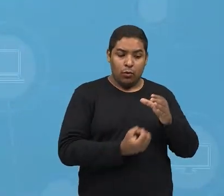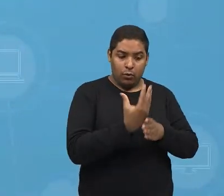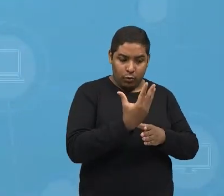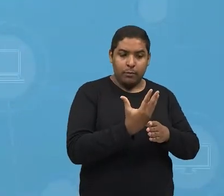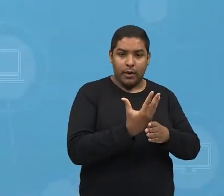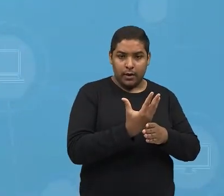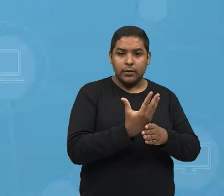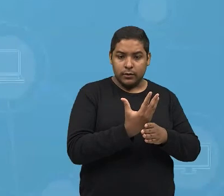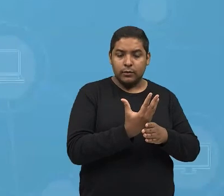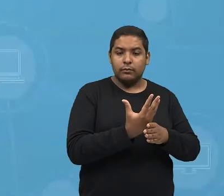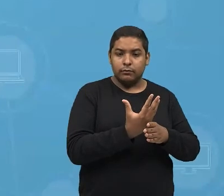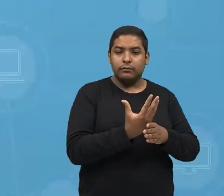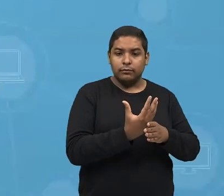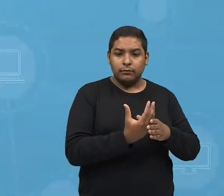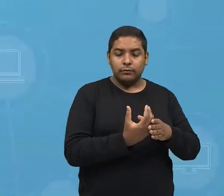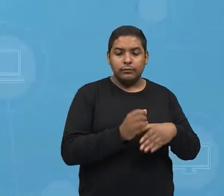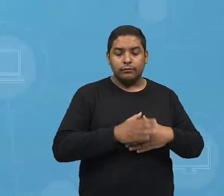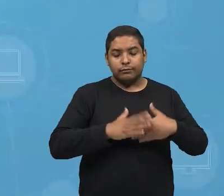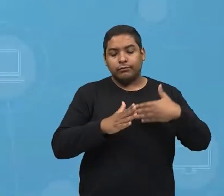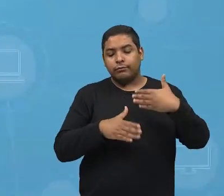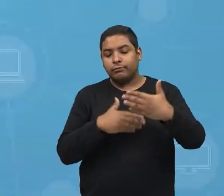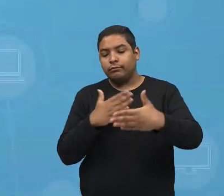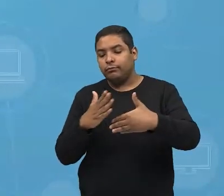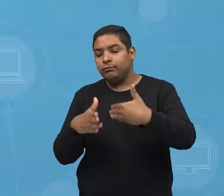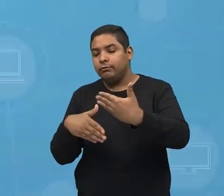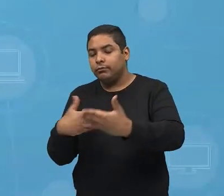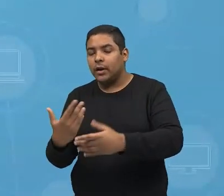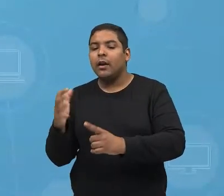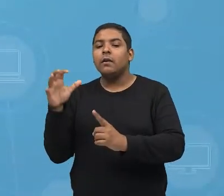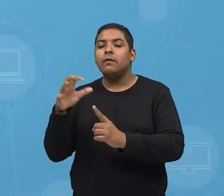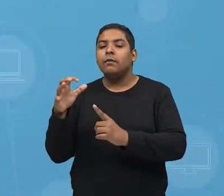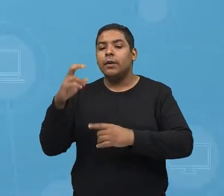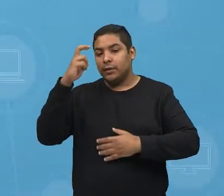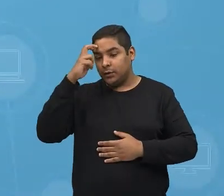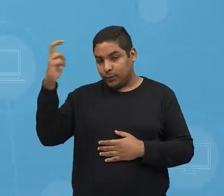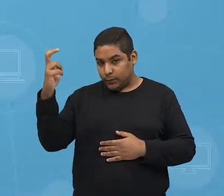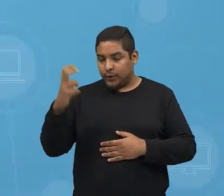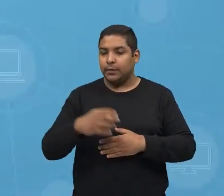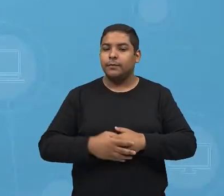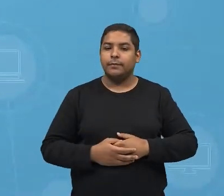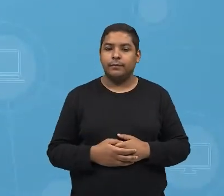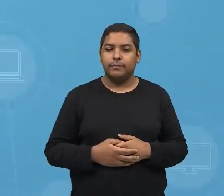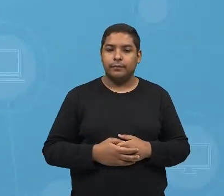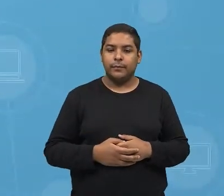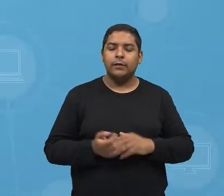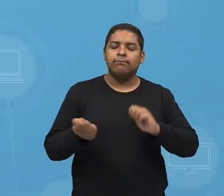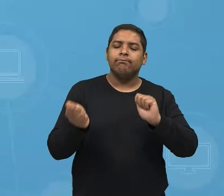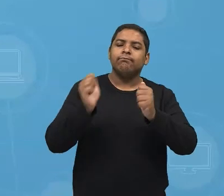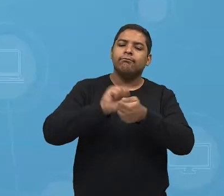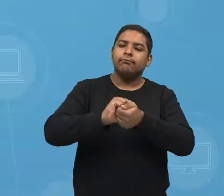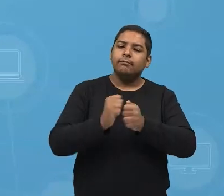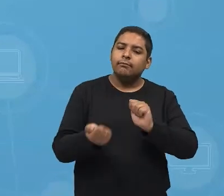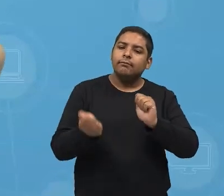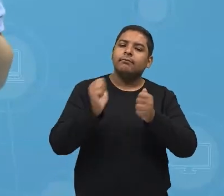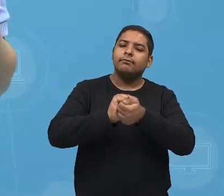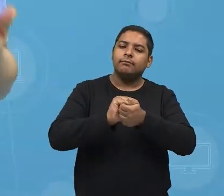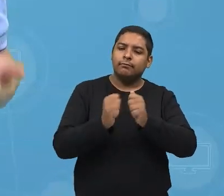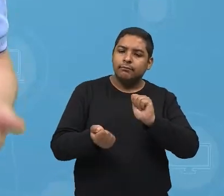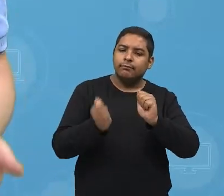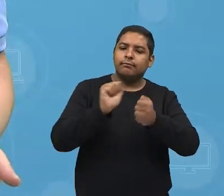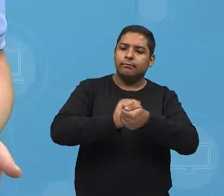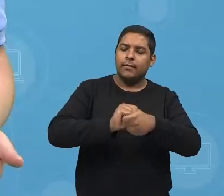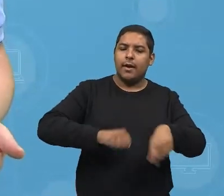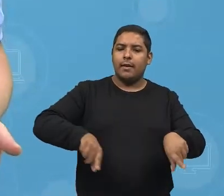quando surgiu a sua origem, e suas influências culturais, que foram se adequando ao passo, à